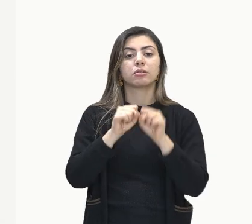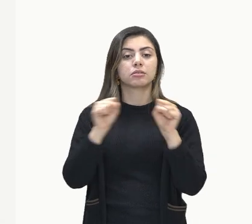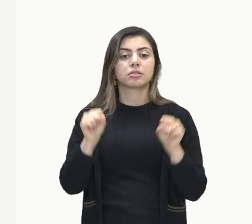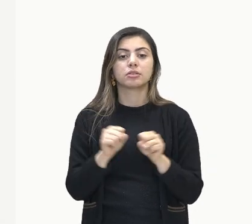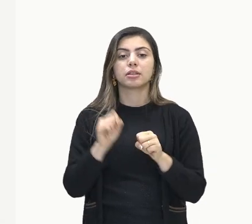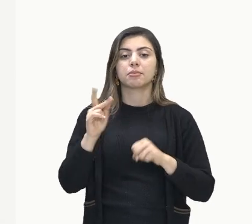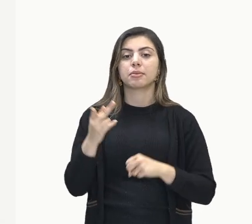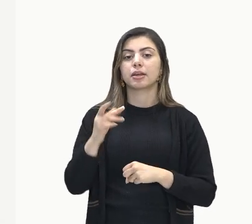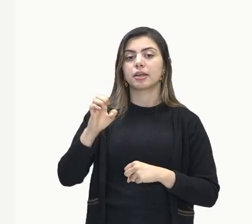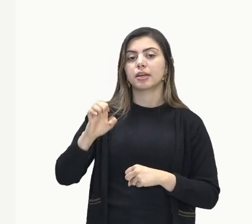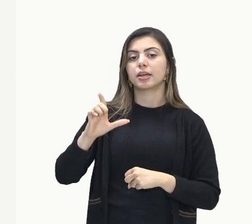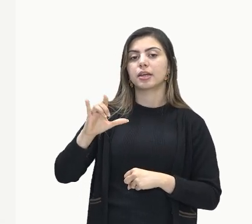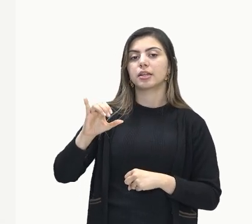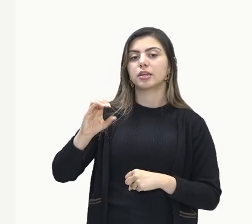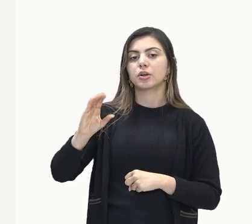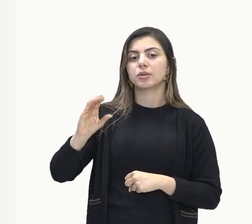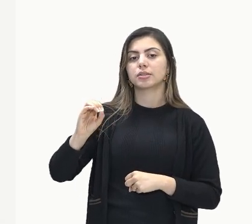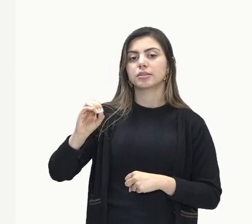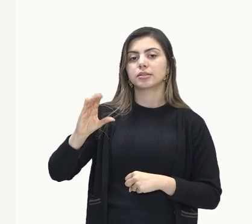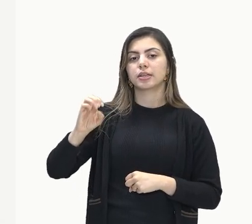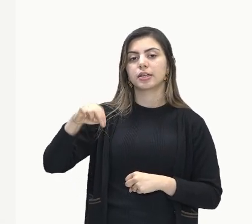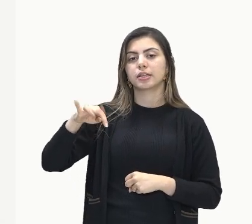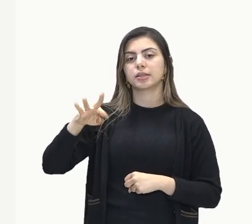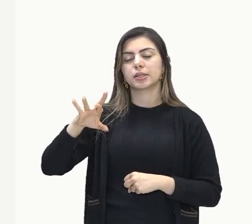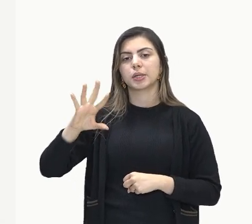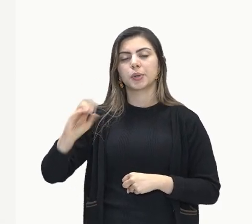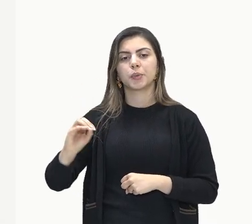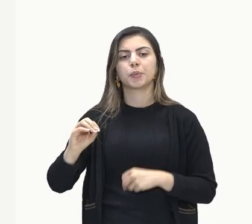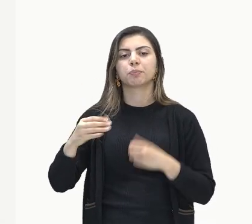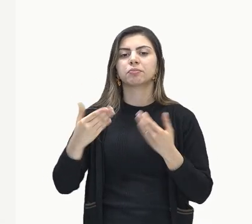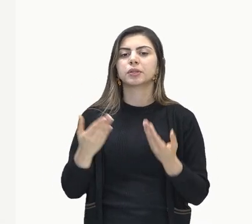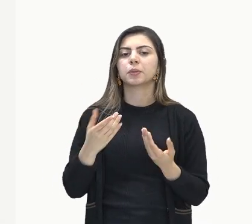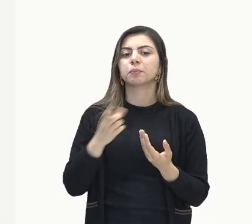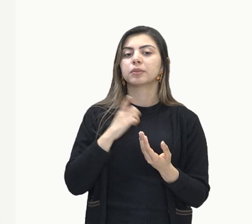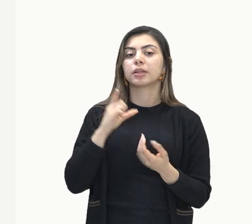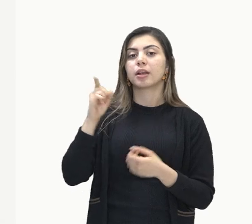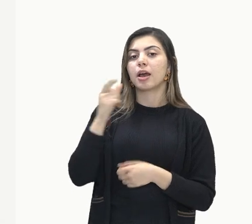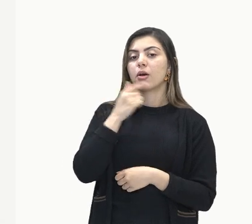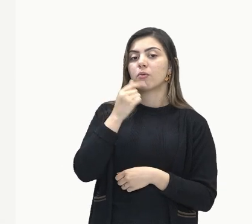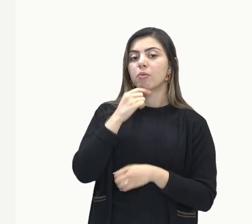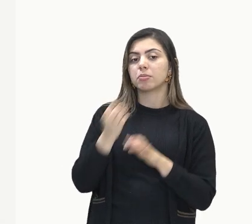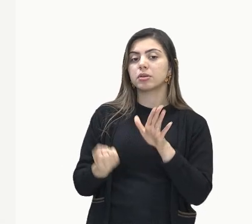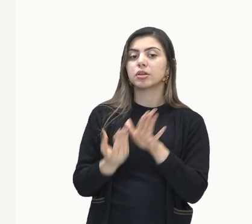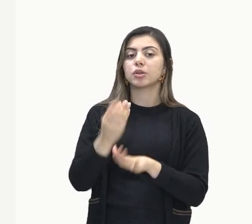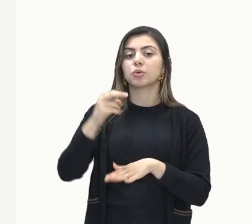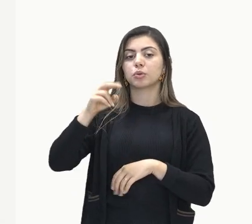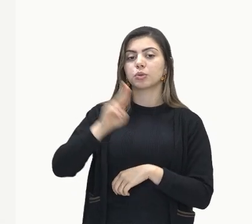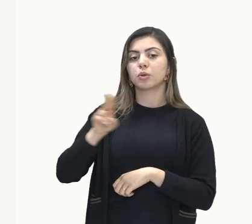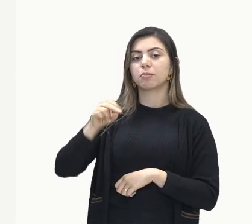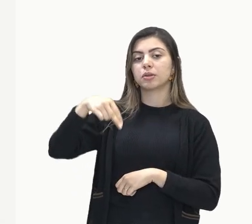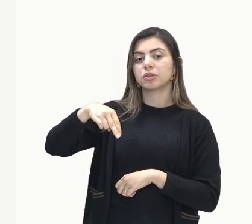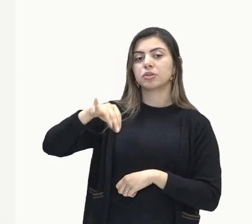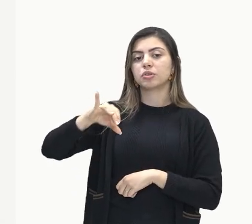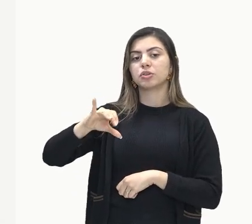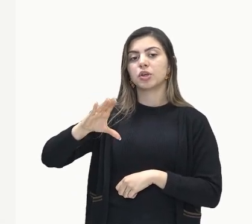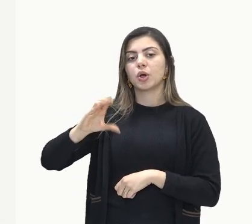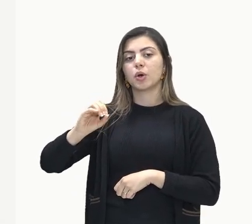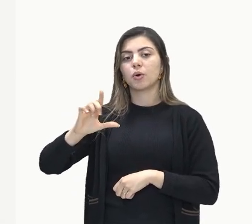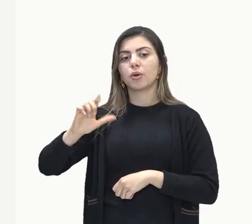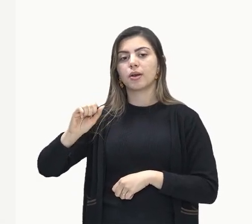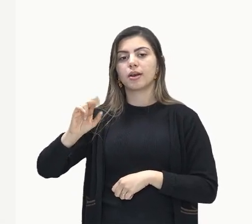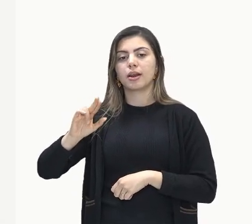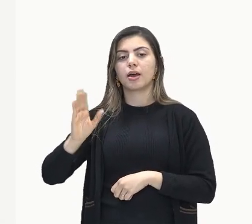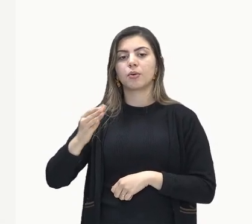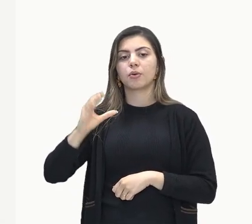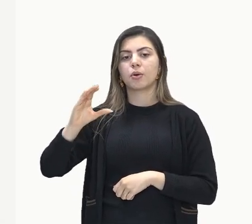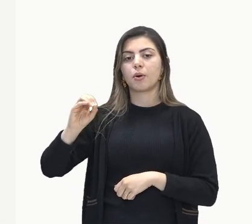heliocêntrico, né? O sistema heliocêntrico foi desenvolvido por Nicolau Copérnico. Nicolau Copérnico,